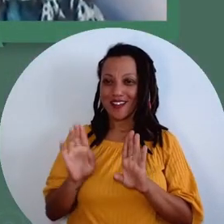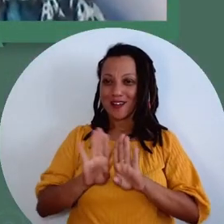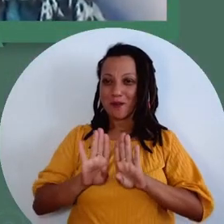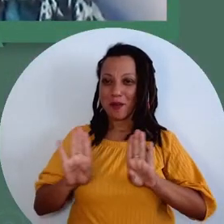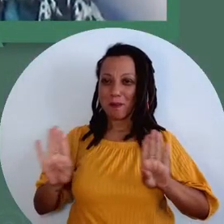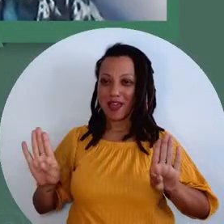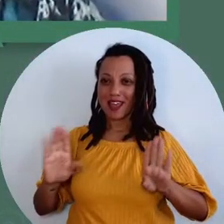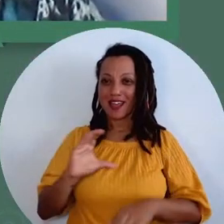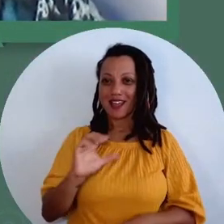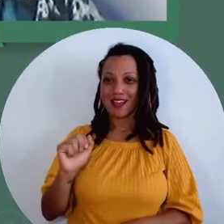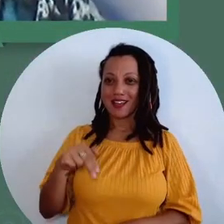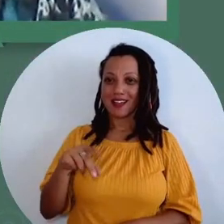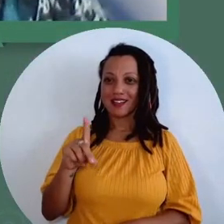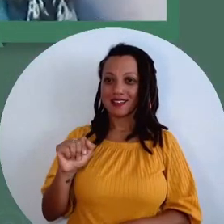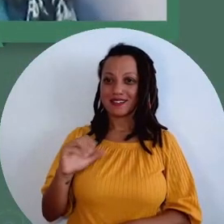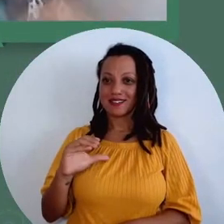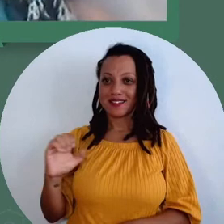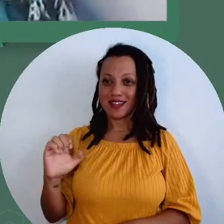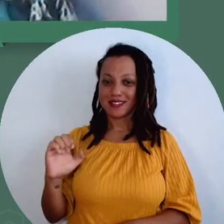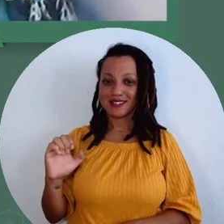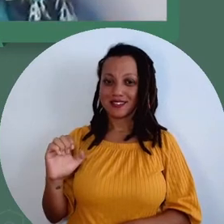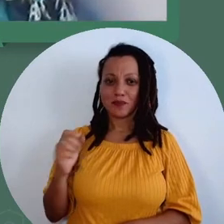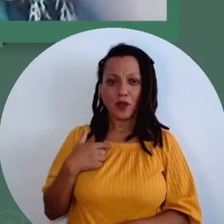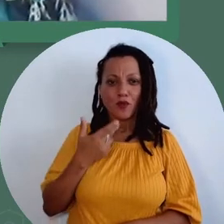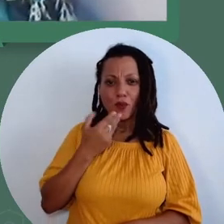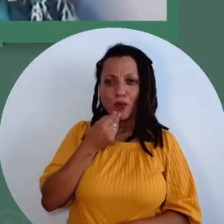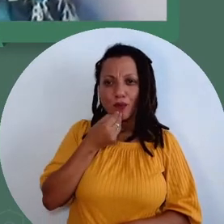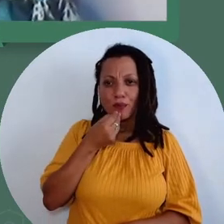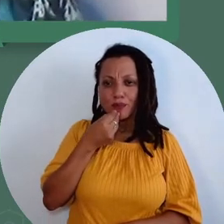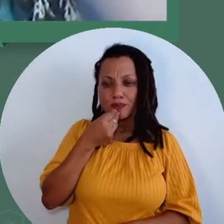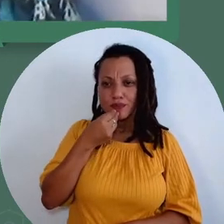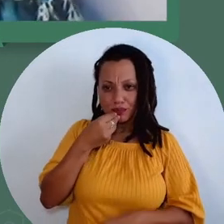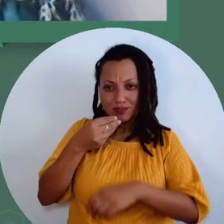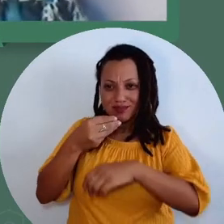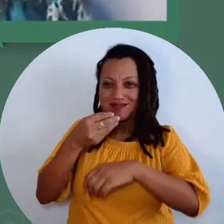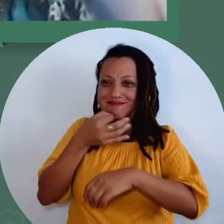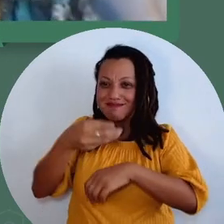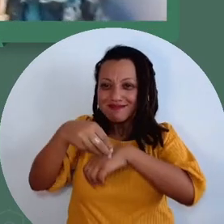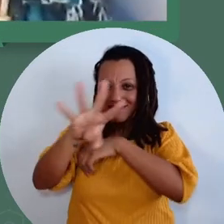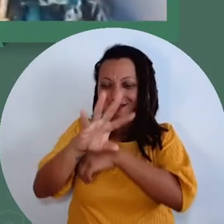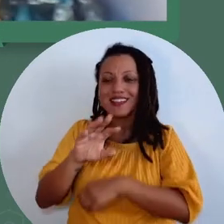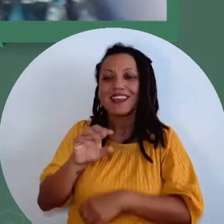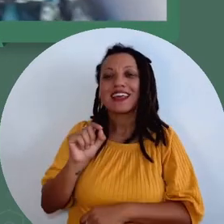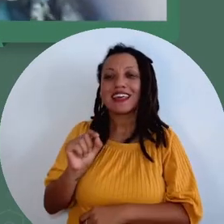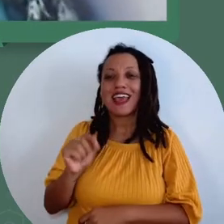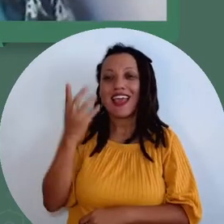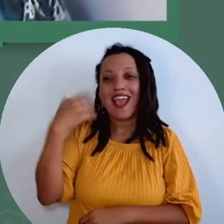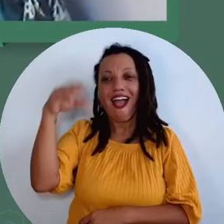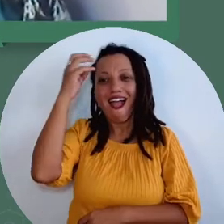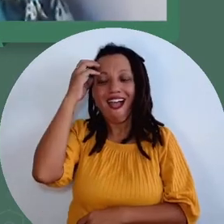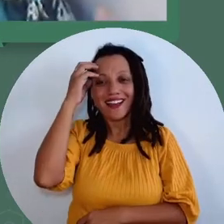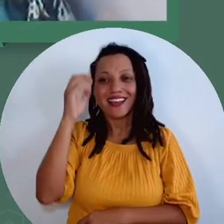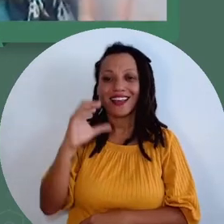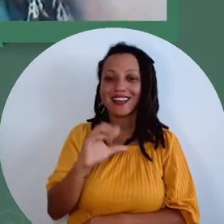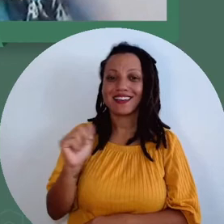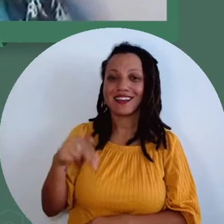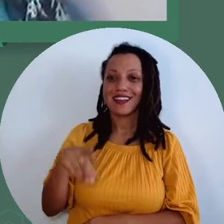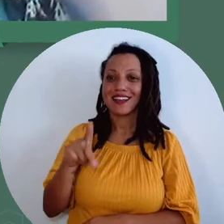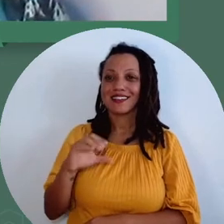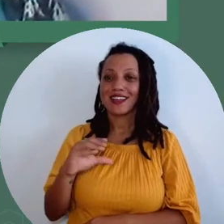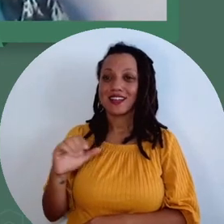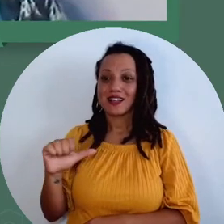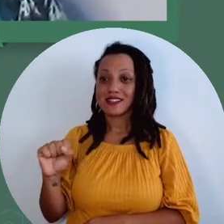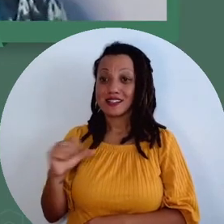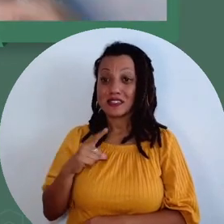uma parede da Candace, e quero sugerir o vídeo do meu canal Quem São as Rainhas Candaces, em que eu trago